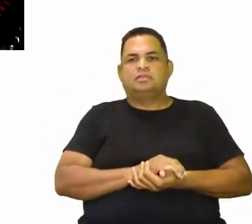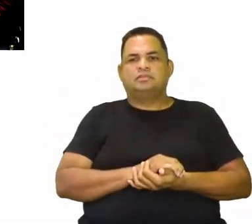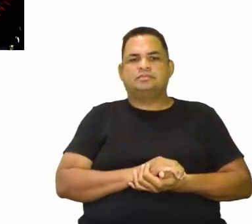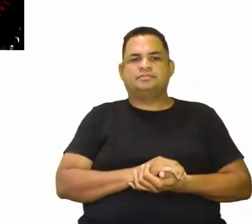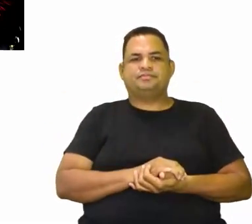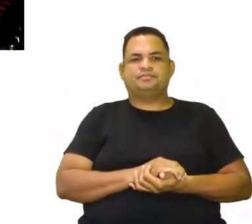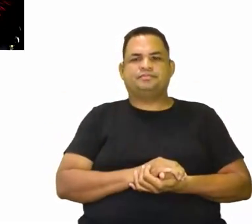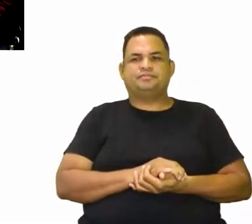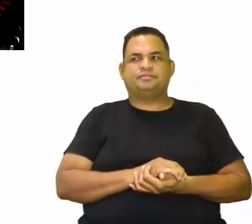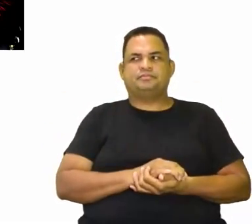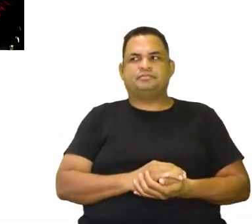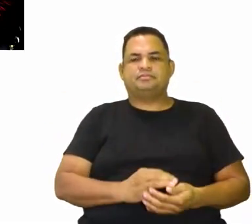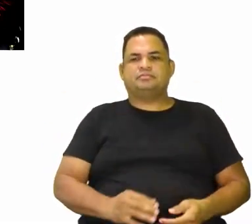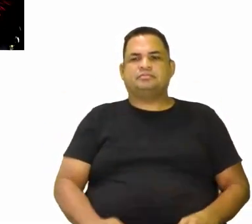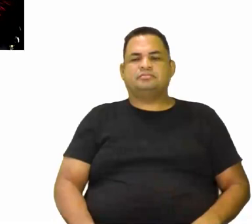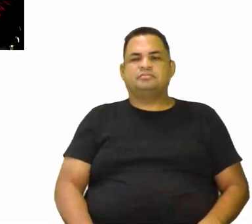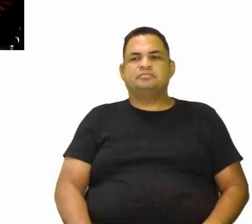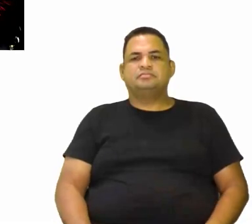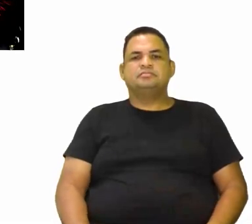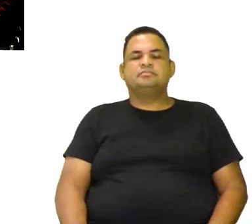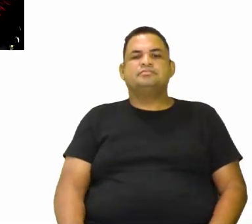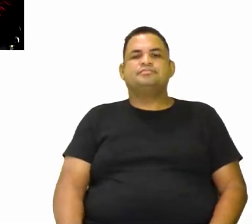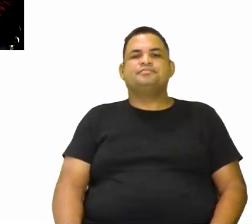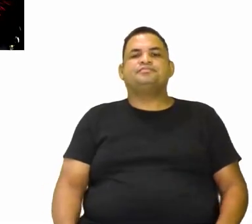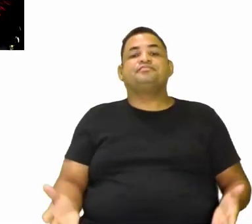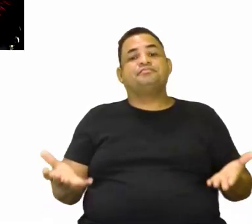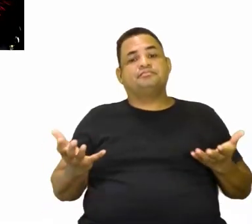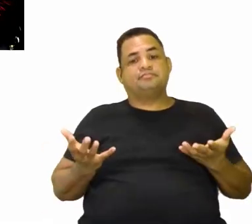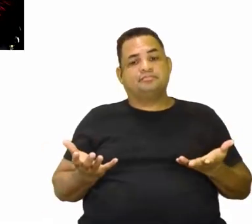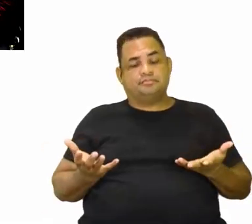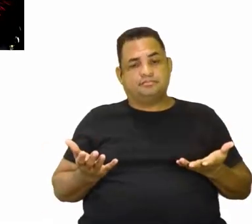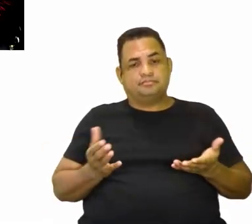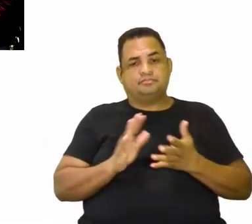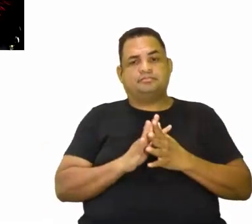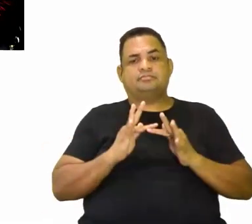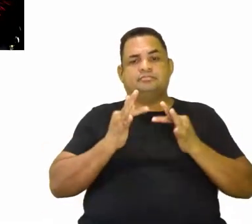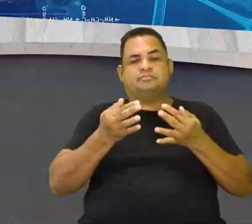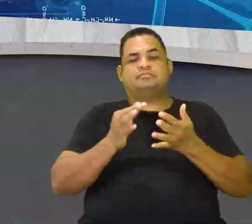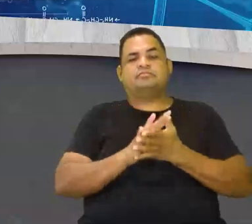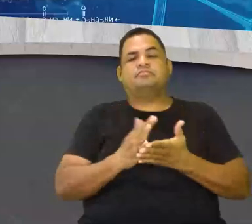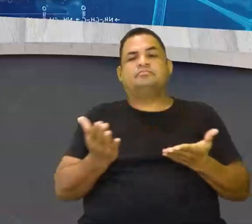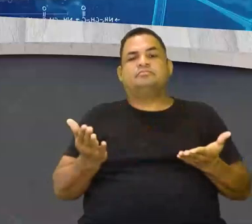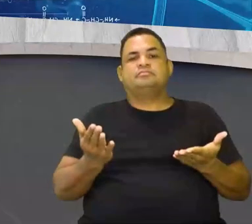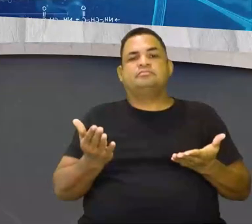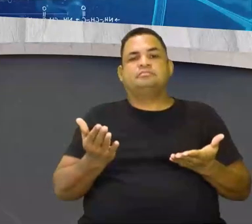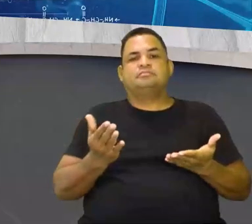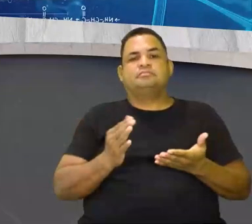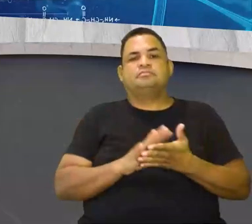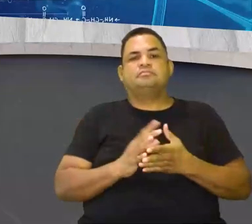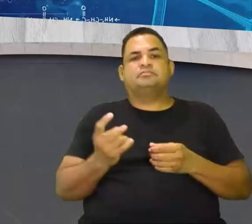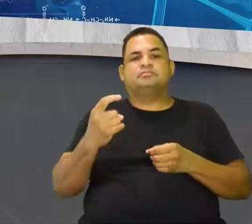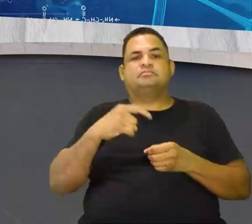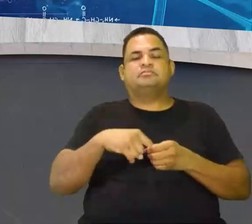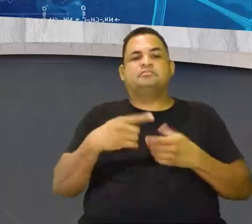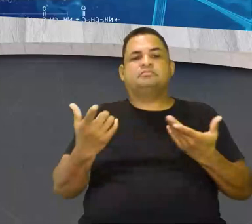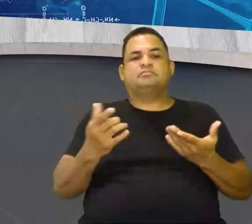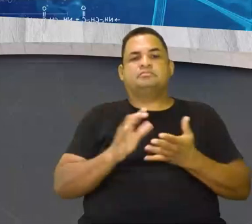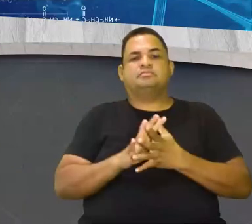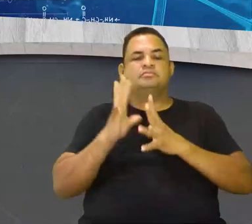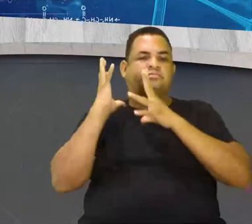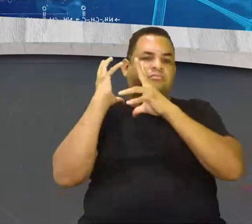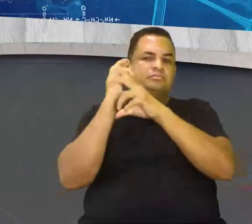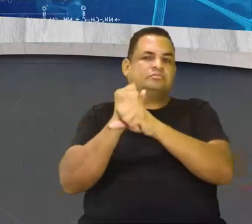professora Sabrina? Exatamente, pessoal. Então, finalizando essa primeira parte, a gente volta já já com a